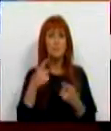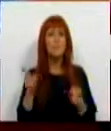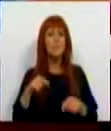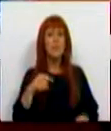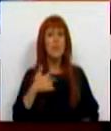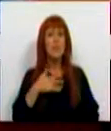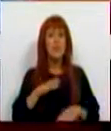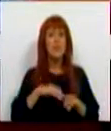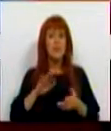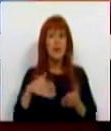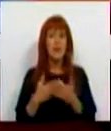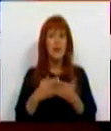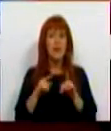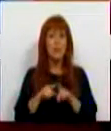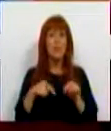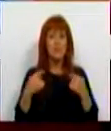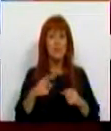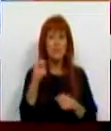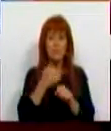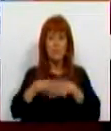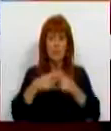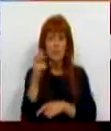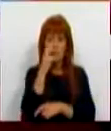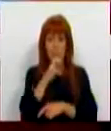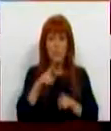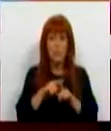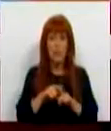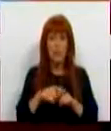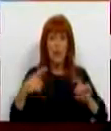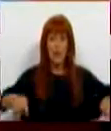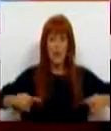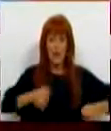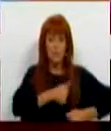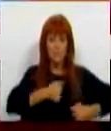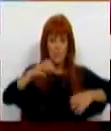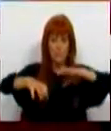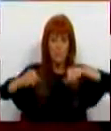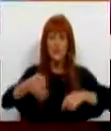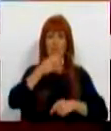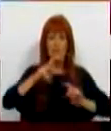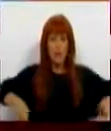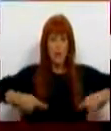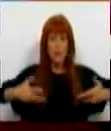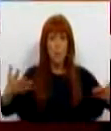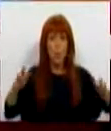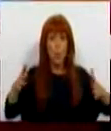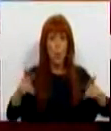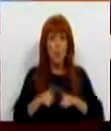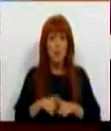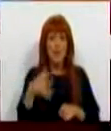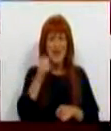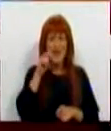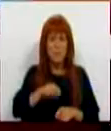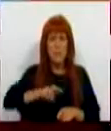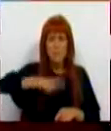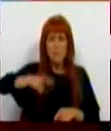também queremos fazer chegar a eficiência energética e a reabilitação urbana, falamos em reabilitar quase 15 mil